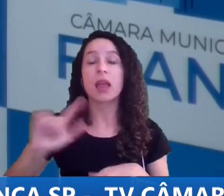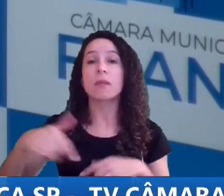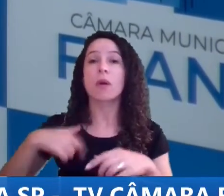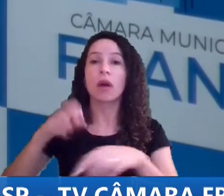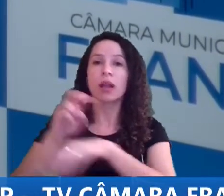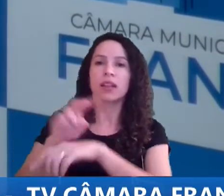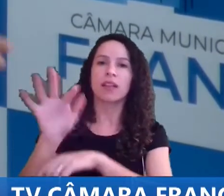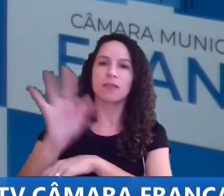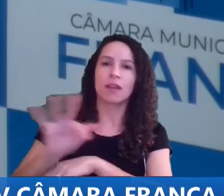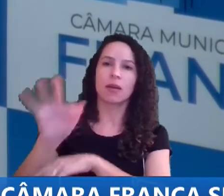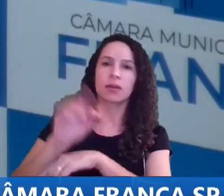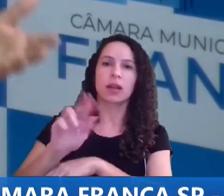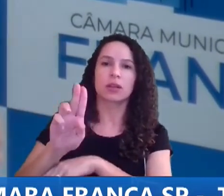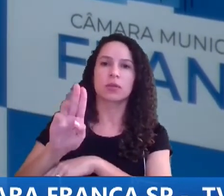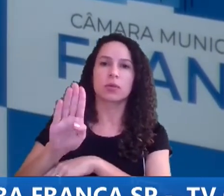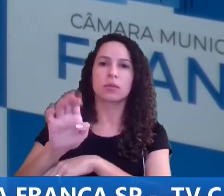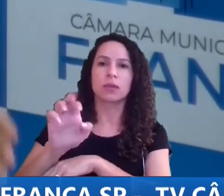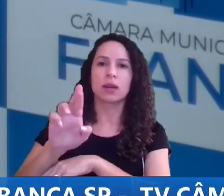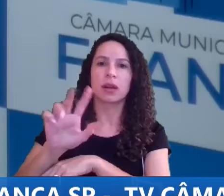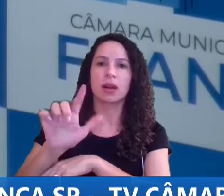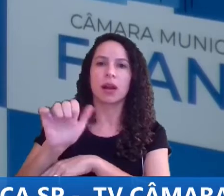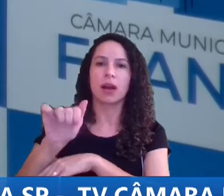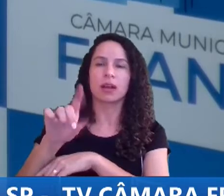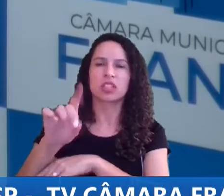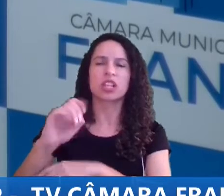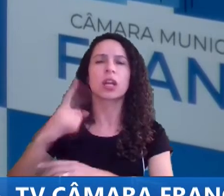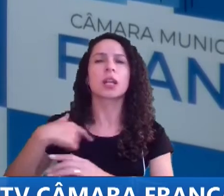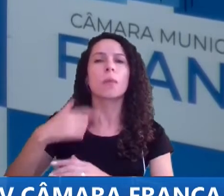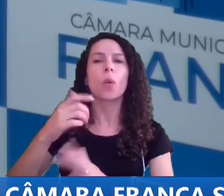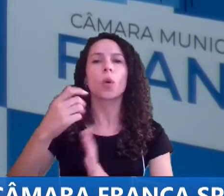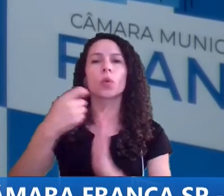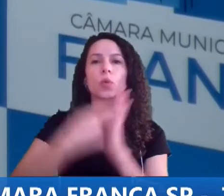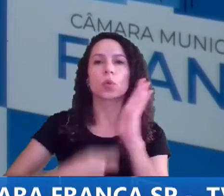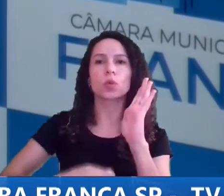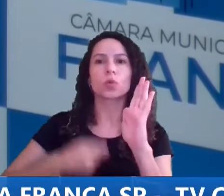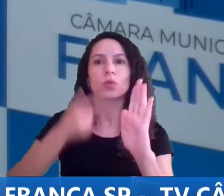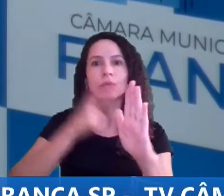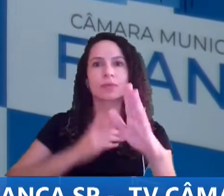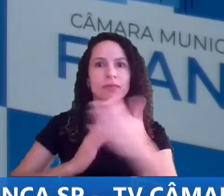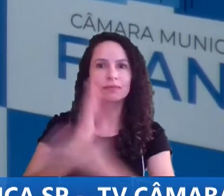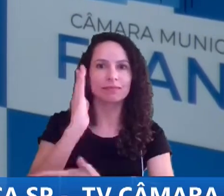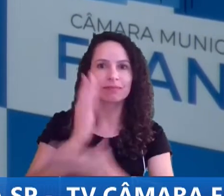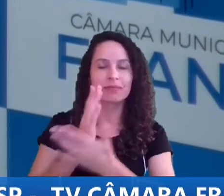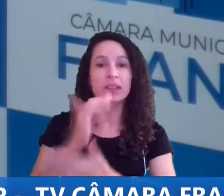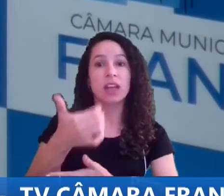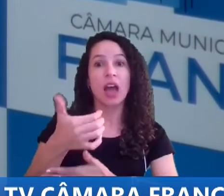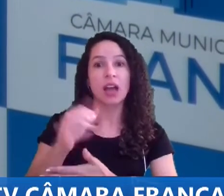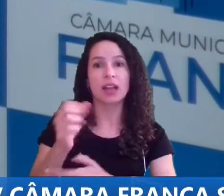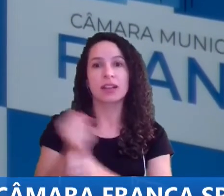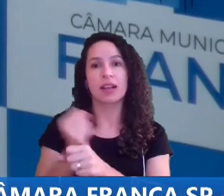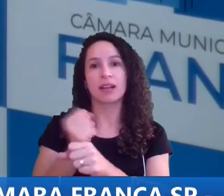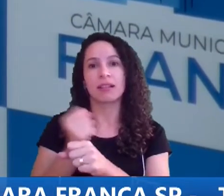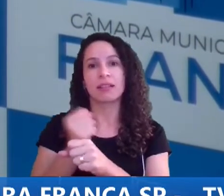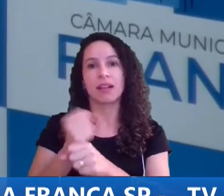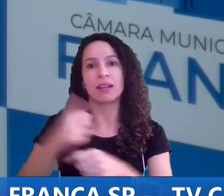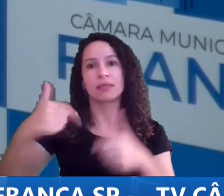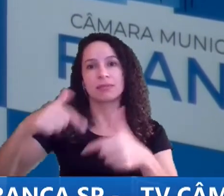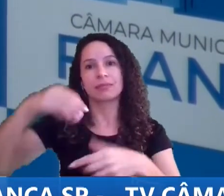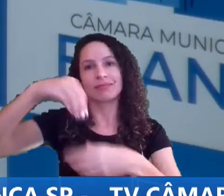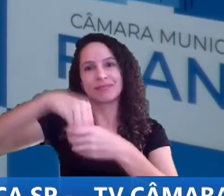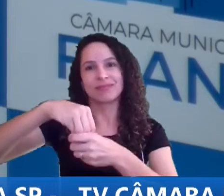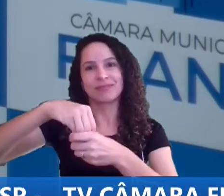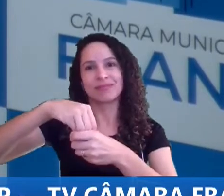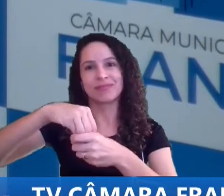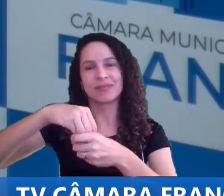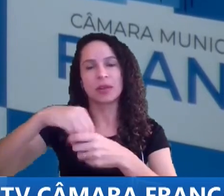Uberlândia e depois concursos públicos, passei em diversos concursos públicos e há 10 anos eu estou auditor fiscal do Ministério do